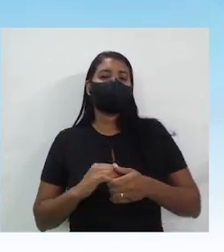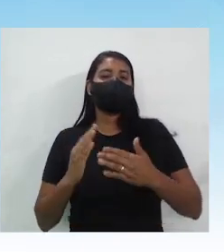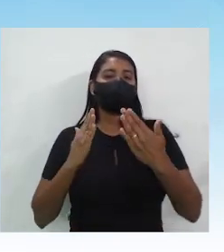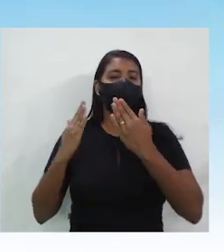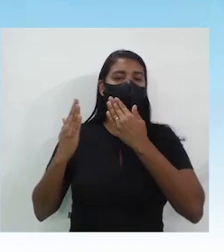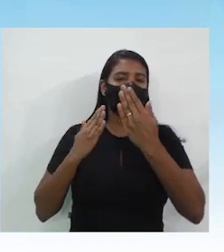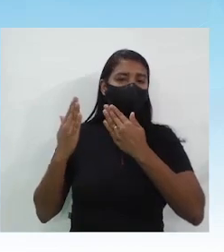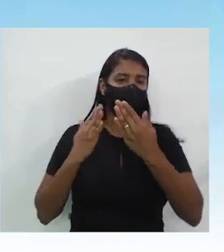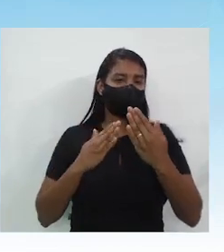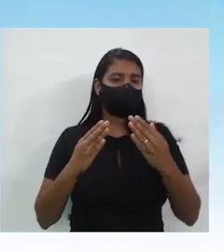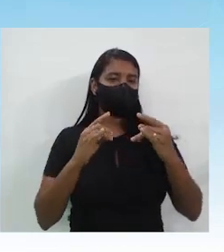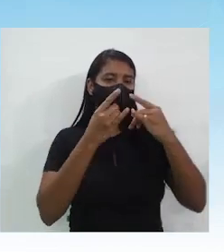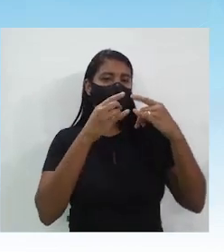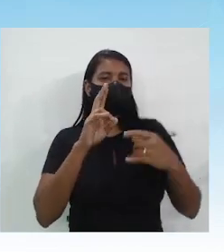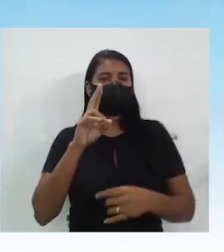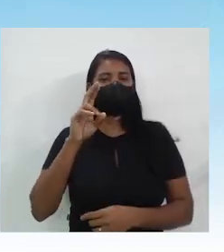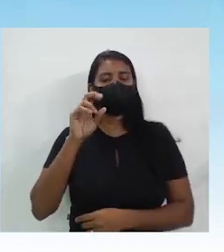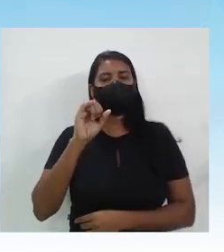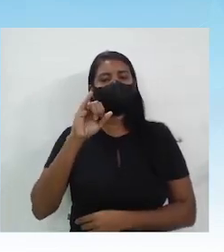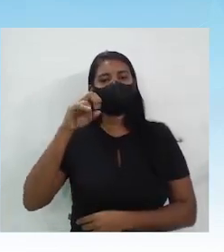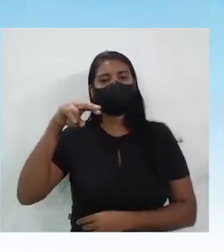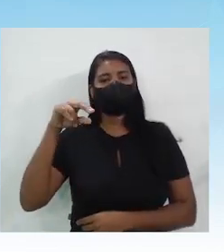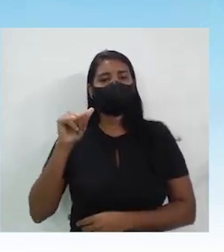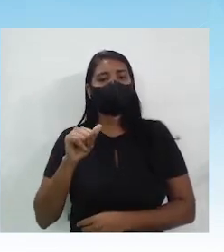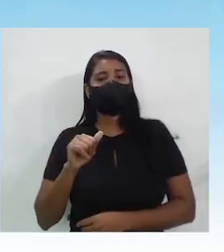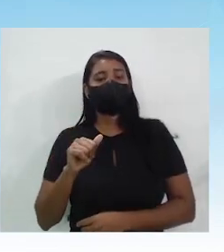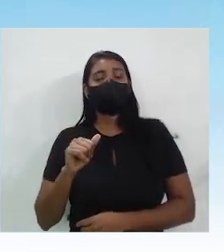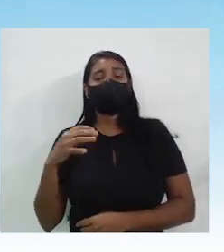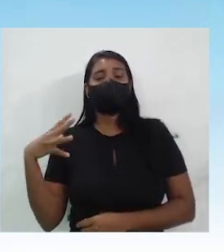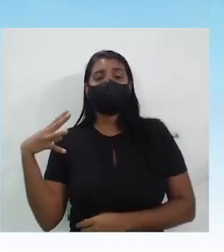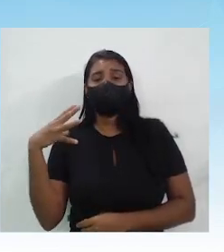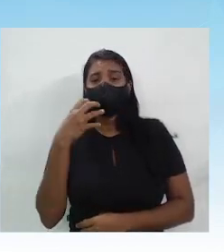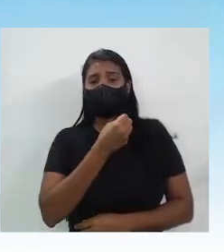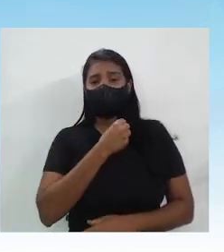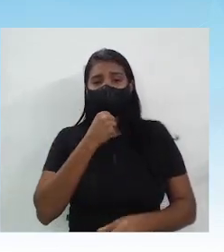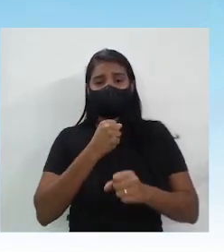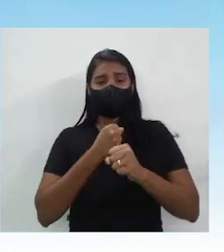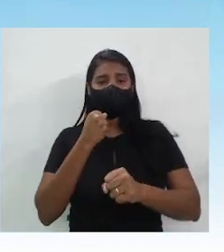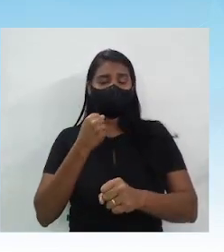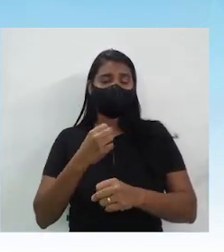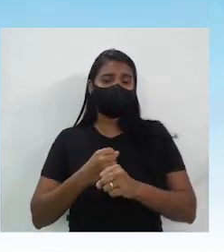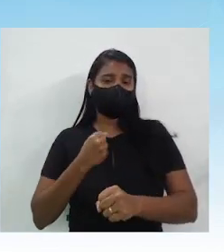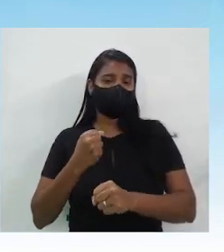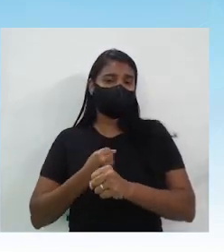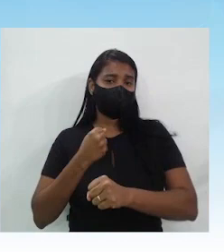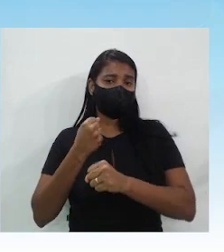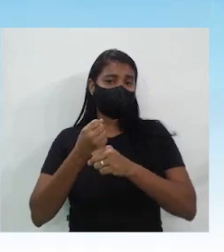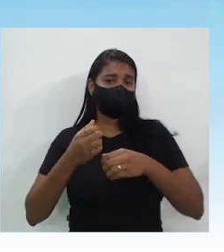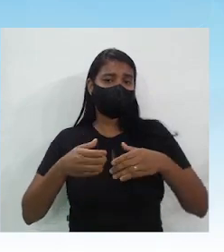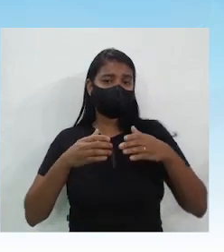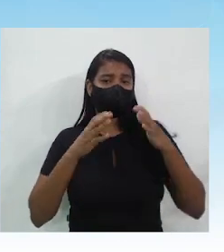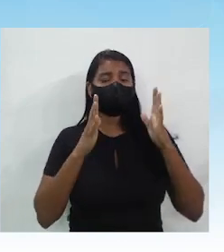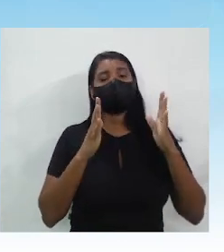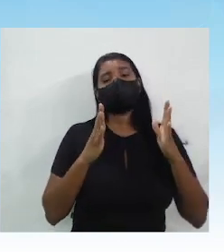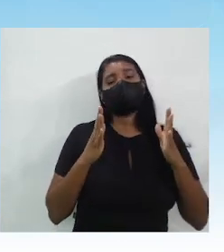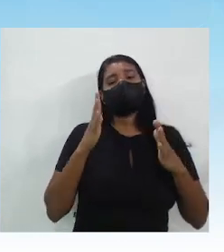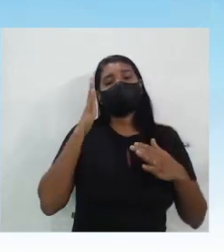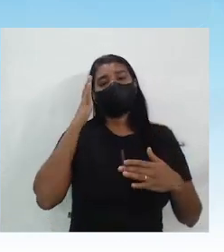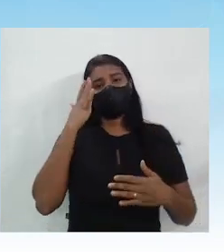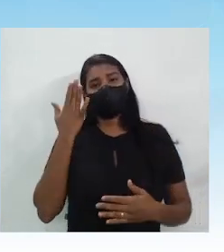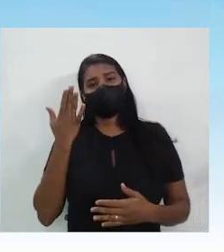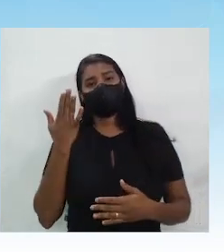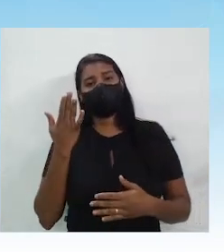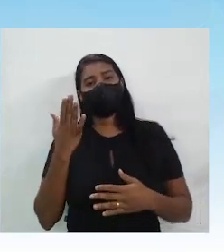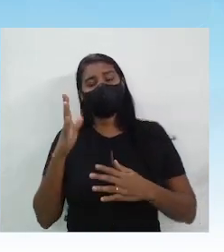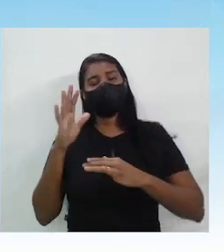usinas hidrelétricas, elas vão ser bem mais rápidas para se construir, podendo assim suprir